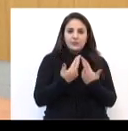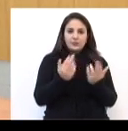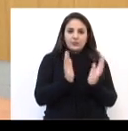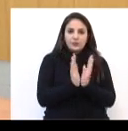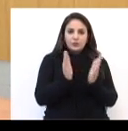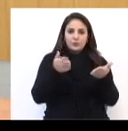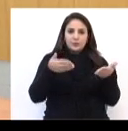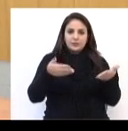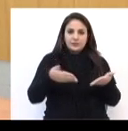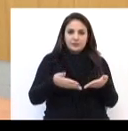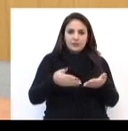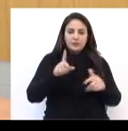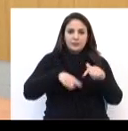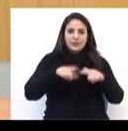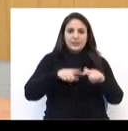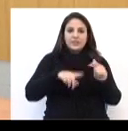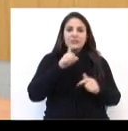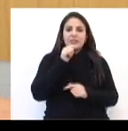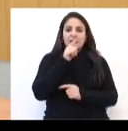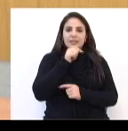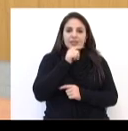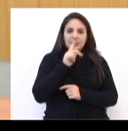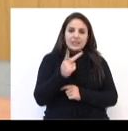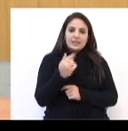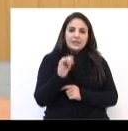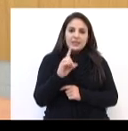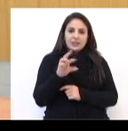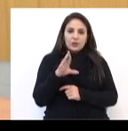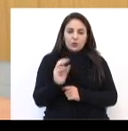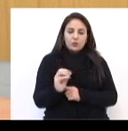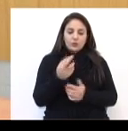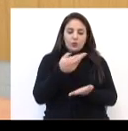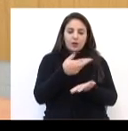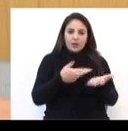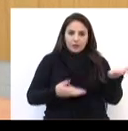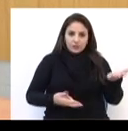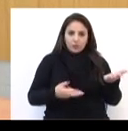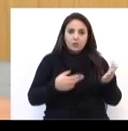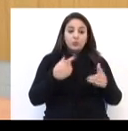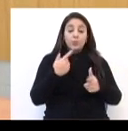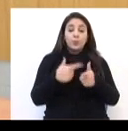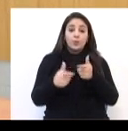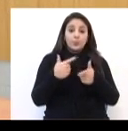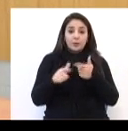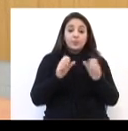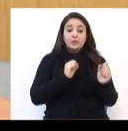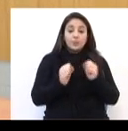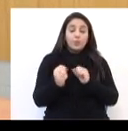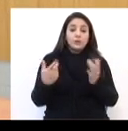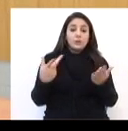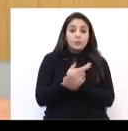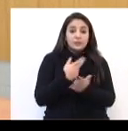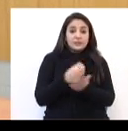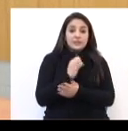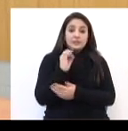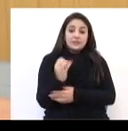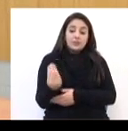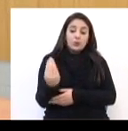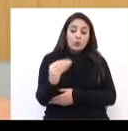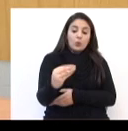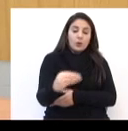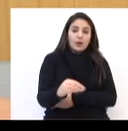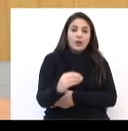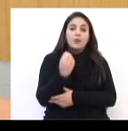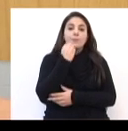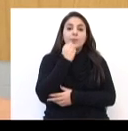Frente Parlamentar de Recursos Hídricos. Um relatório com possíveis impactos na instalação de uma pedreira em São Brás